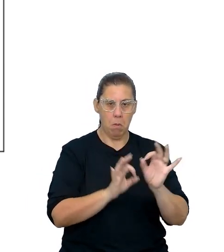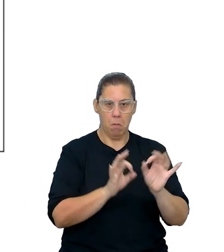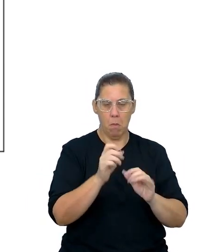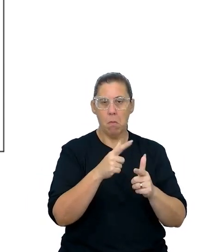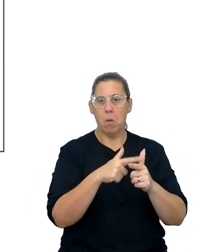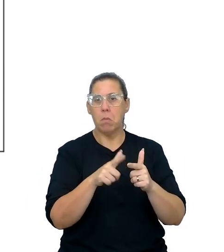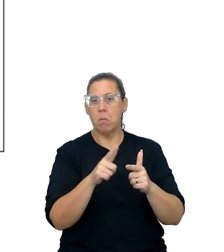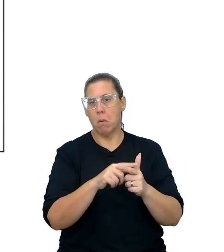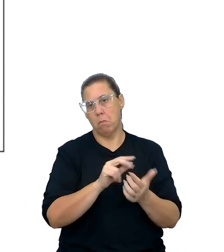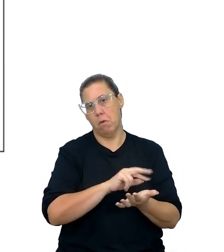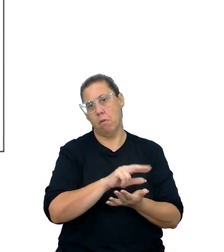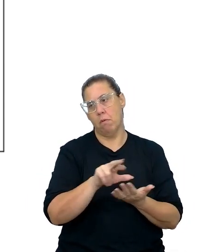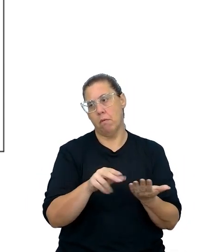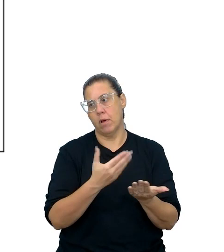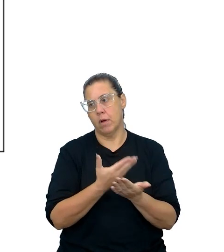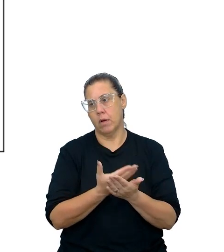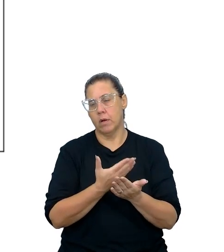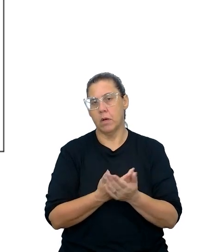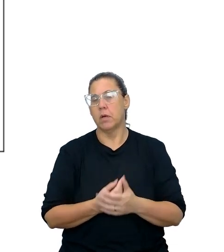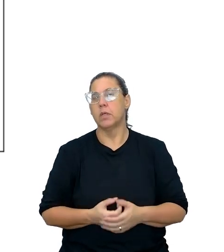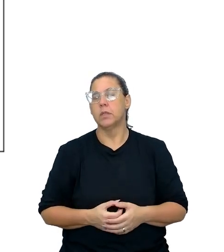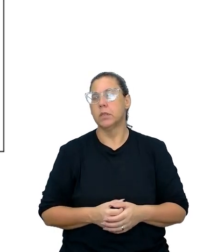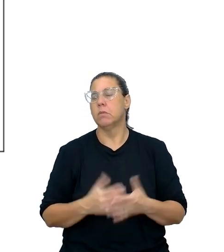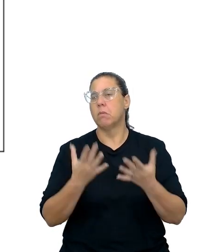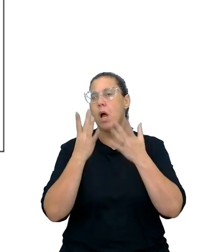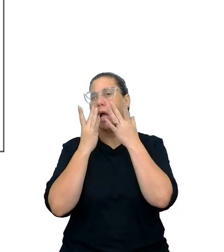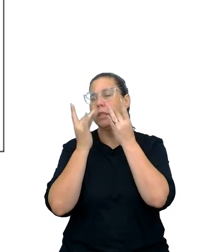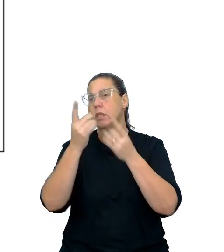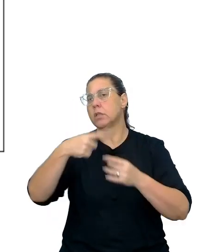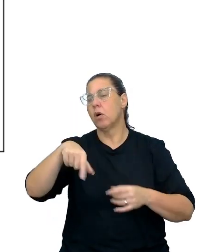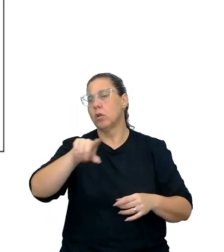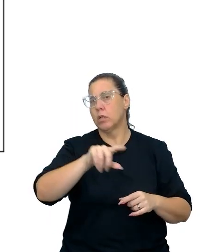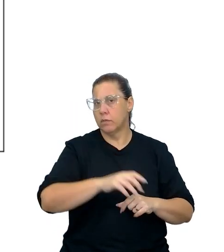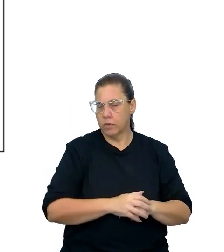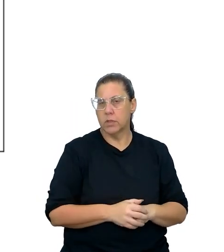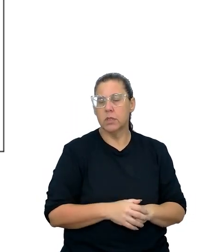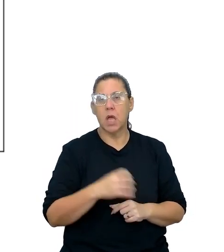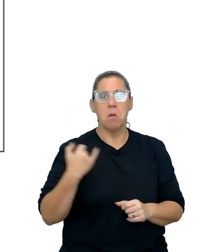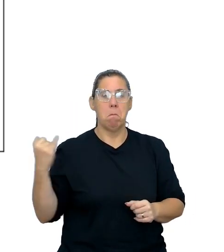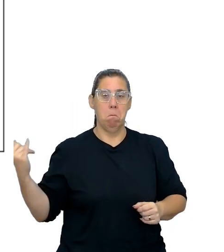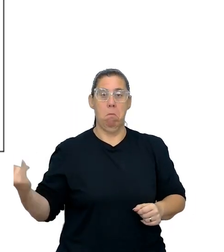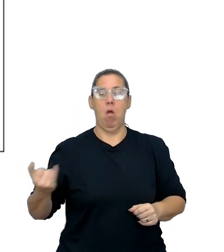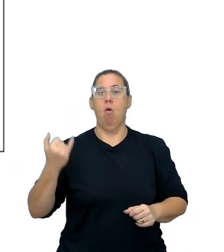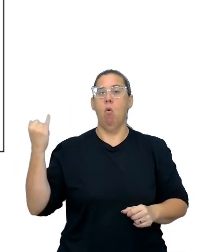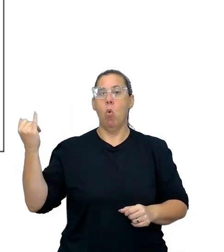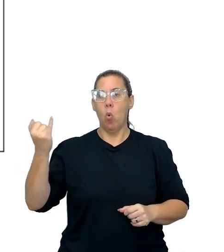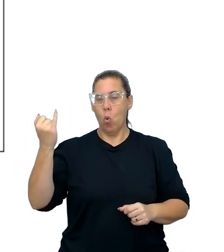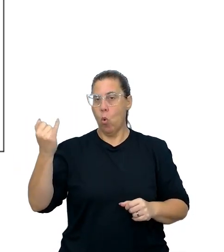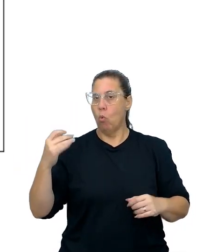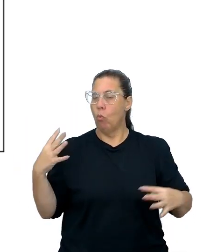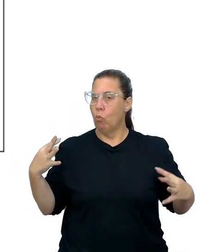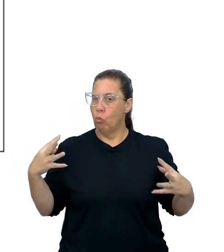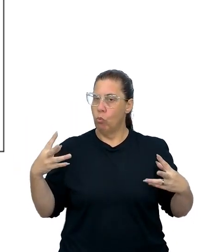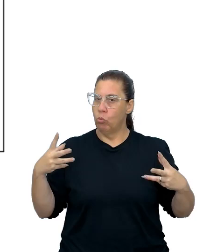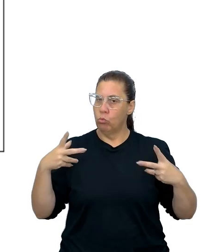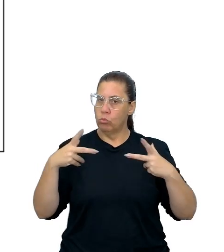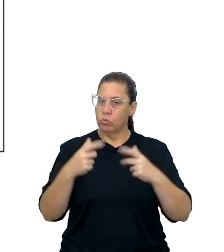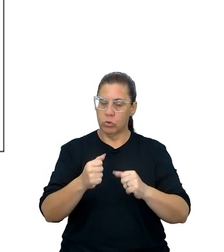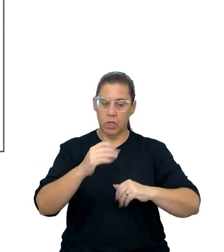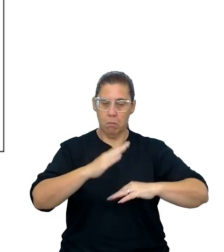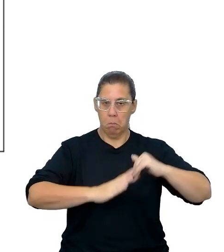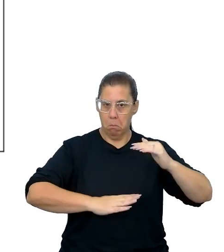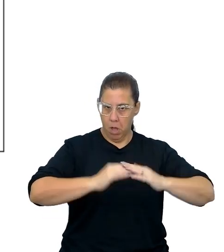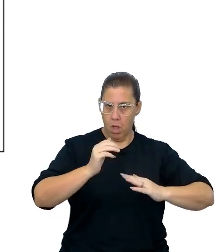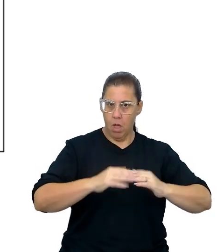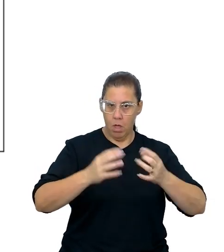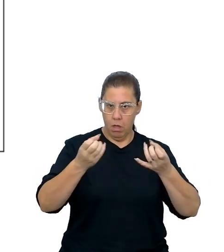em várias aulas. E também quero estar chamando a atenção de vocês, gente, para a importância desse, né, como a própria habilidade fala,